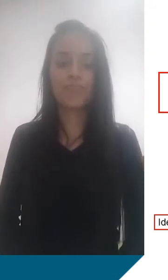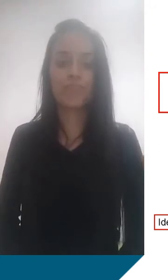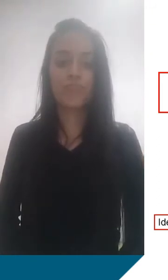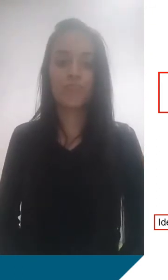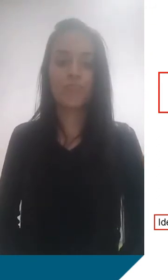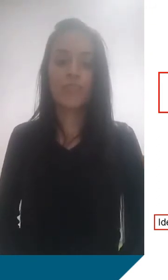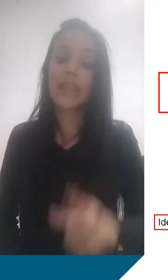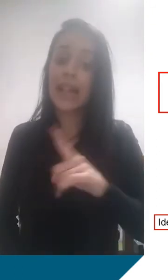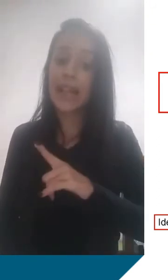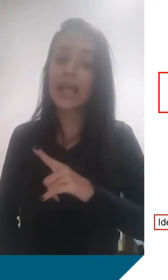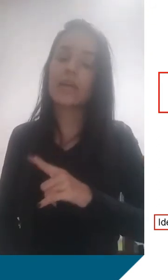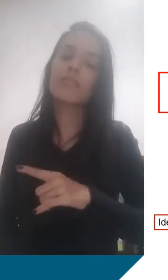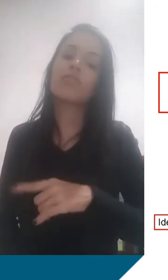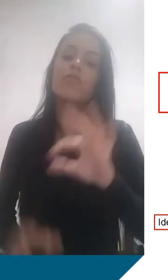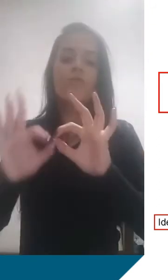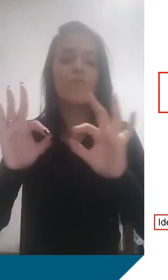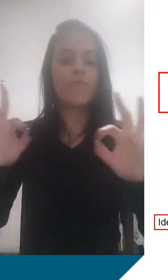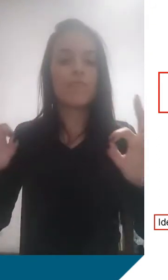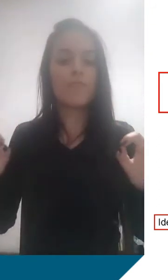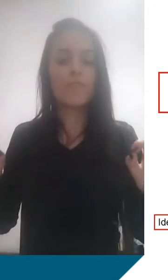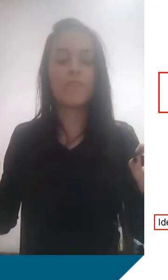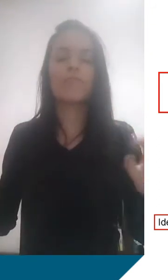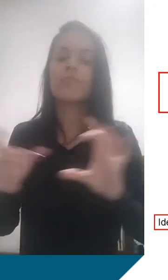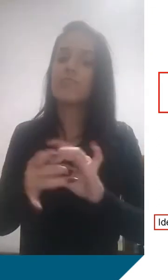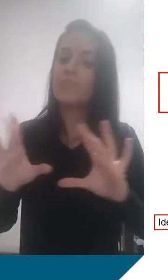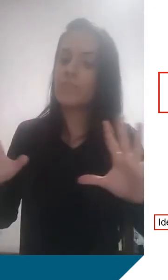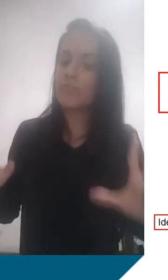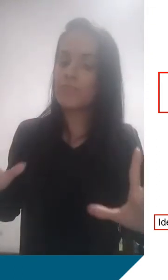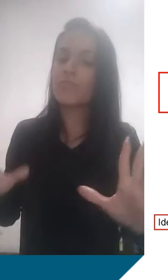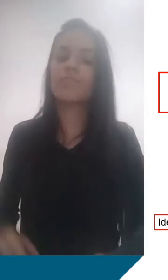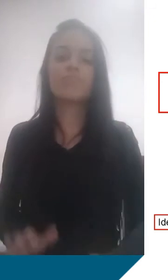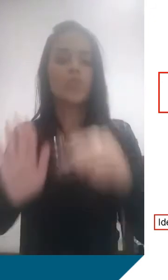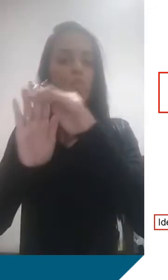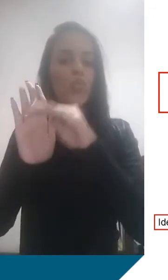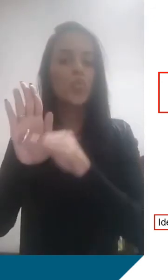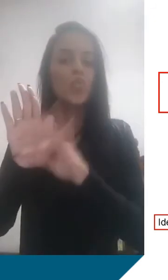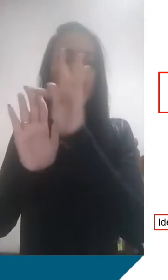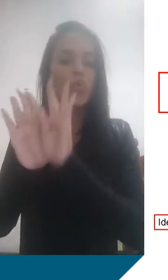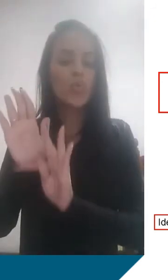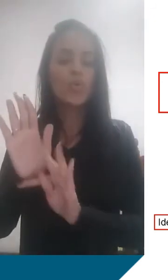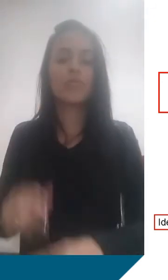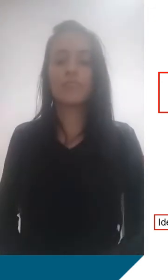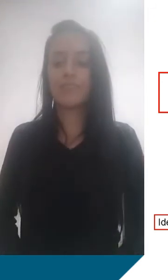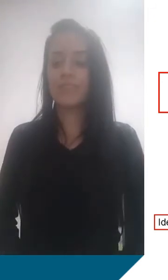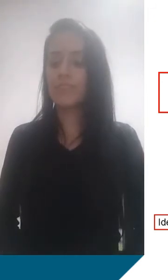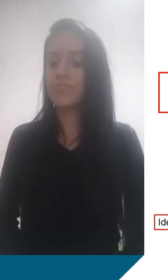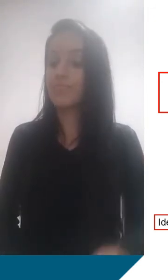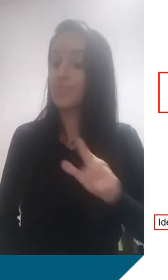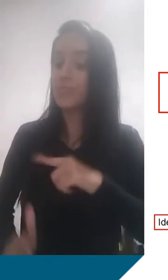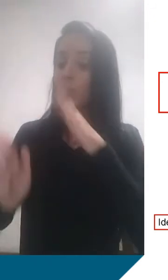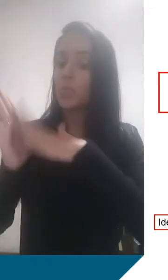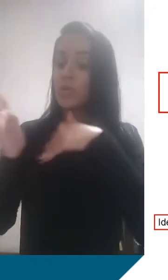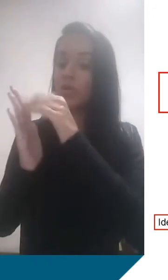uso de versos livres, versos brancos, a questão da estrutura textual realmente. Aqui temos